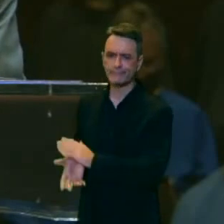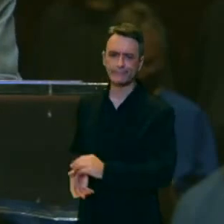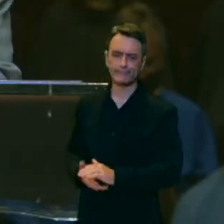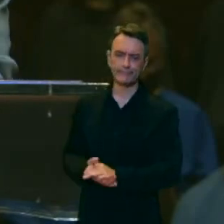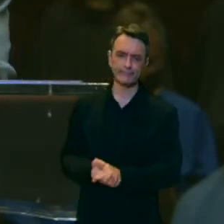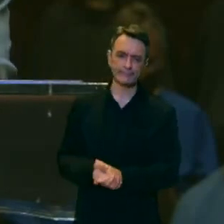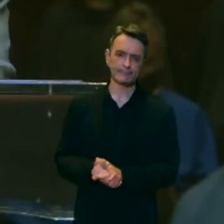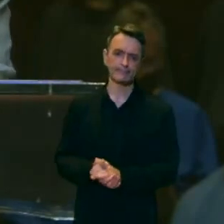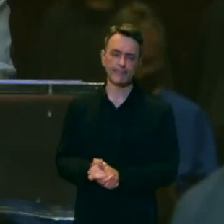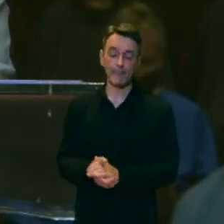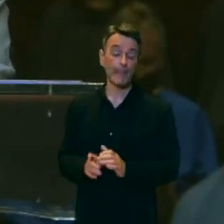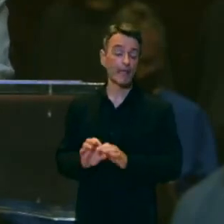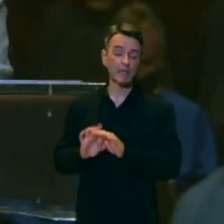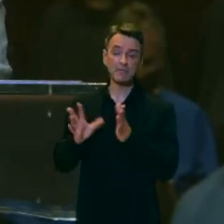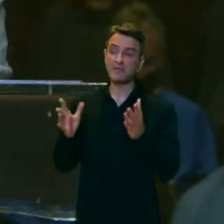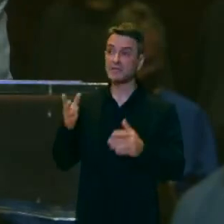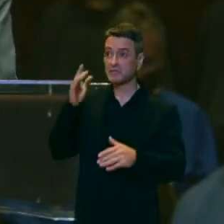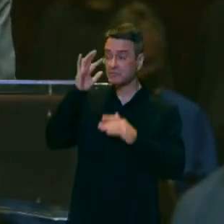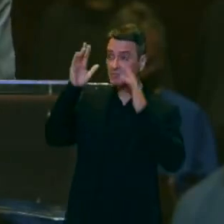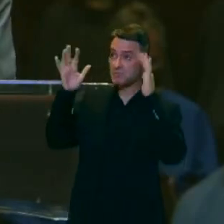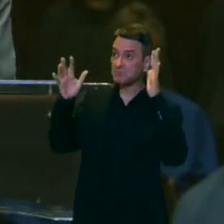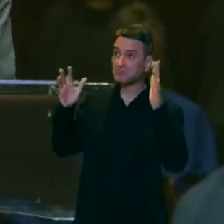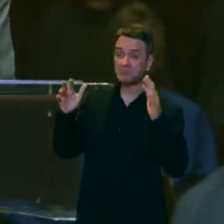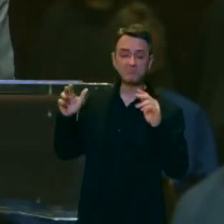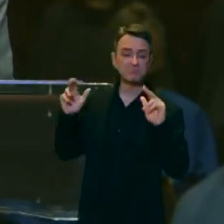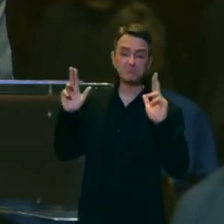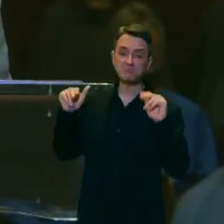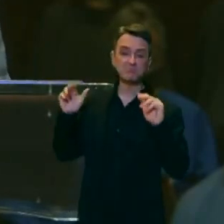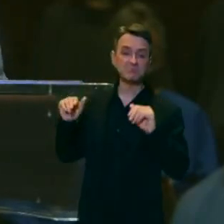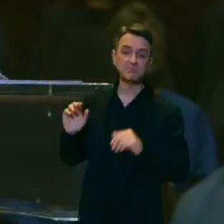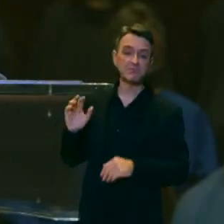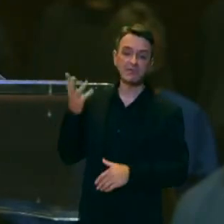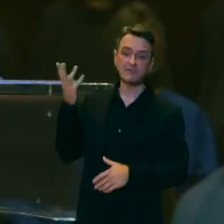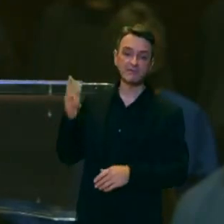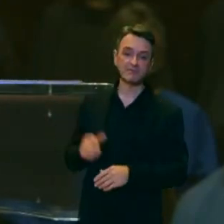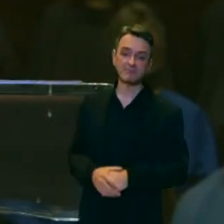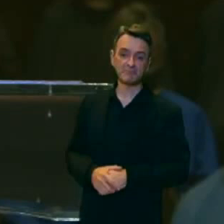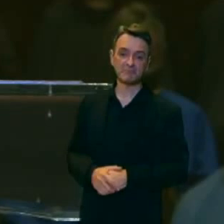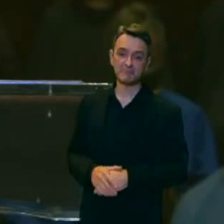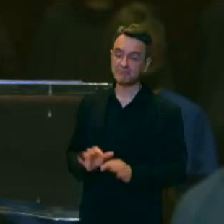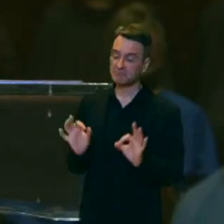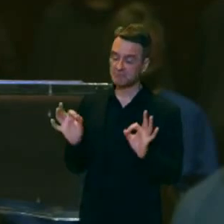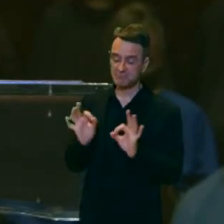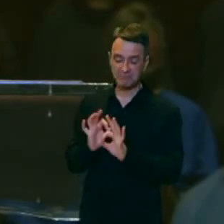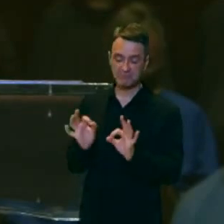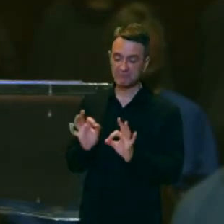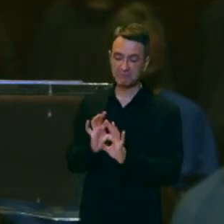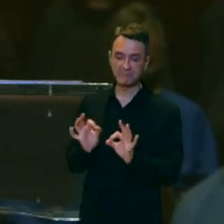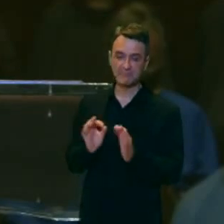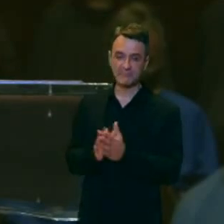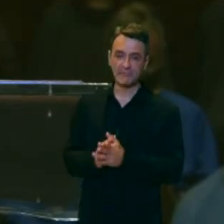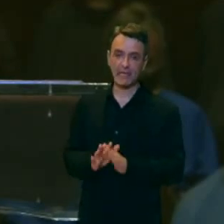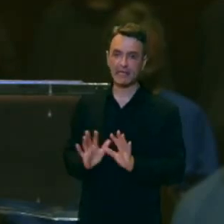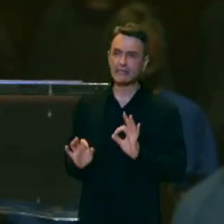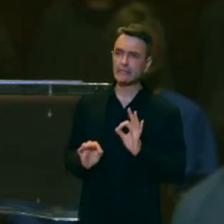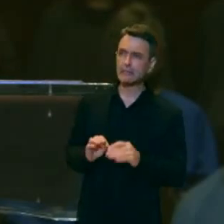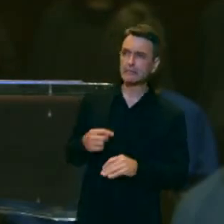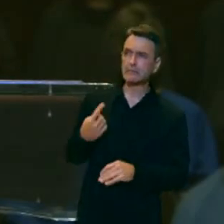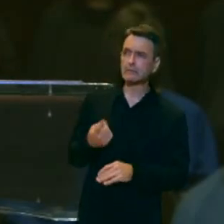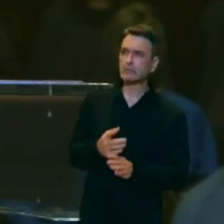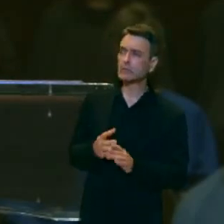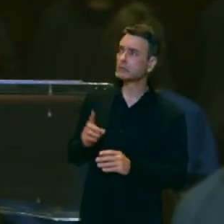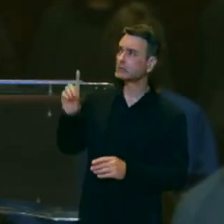E aquela libertação que eles sonhavam nunca aconteceu. Quantas vezes nós deixamos de ouvir a voz de